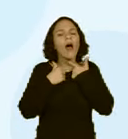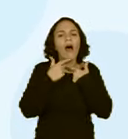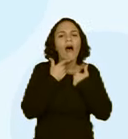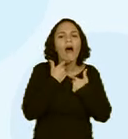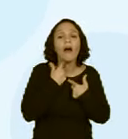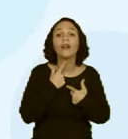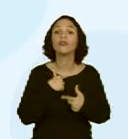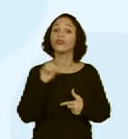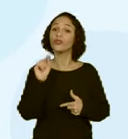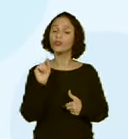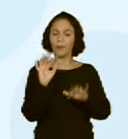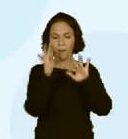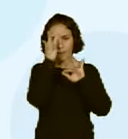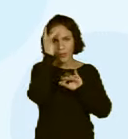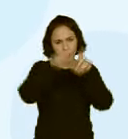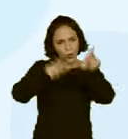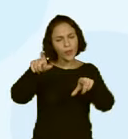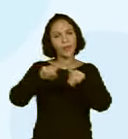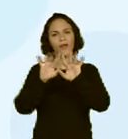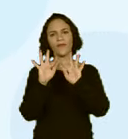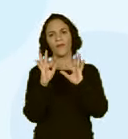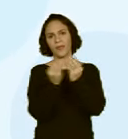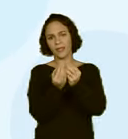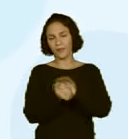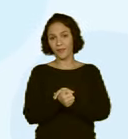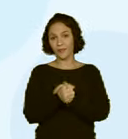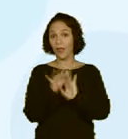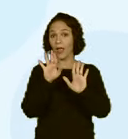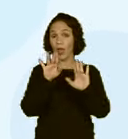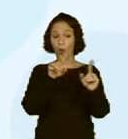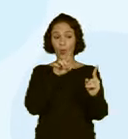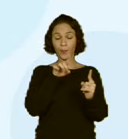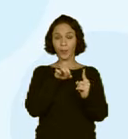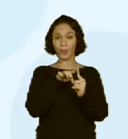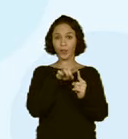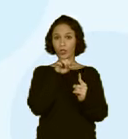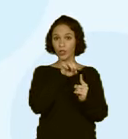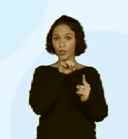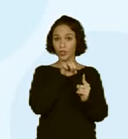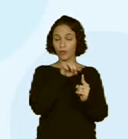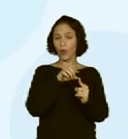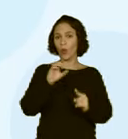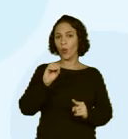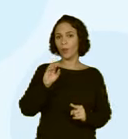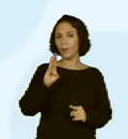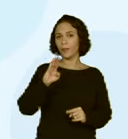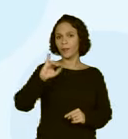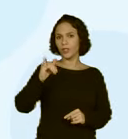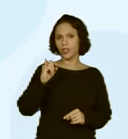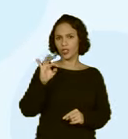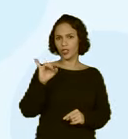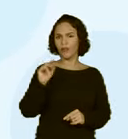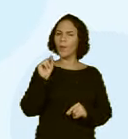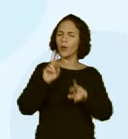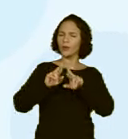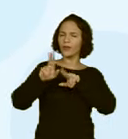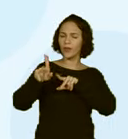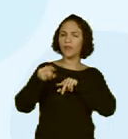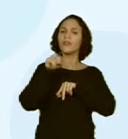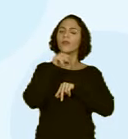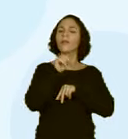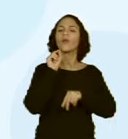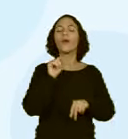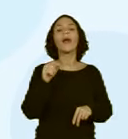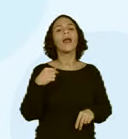e suas famílias. Já o objetivo, que é um pouco diferente do sonho, ele é aquilo que você